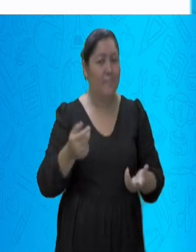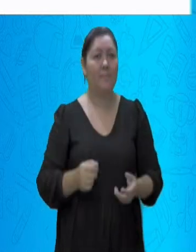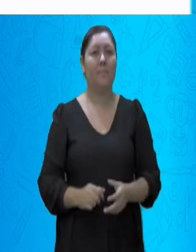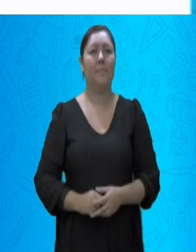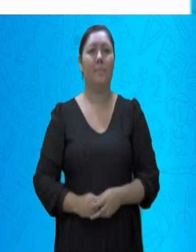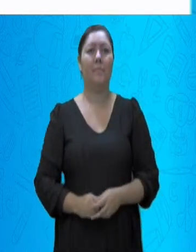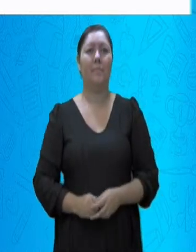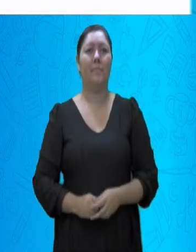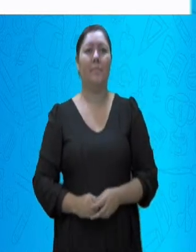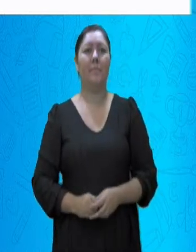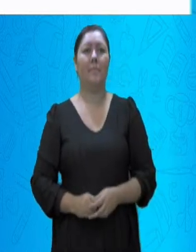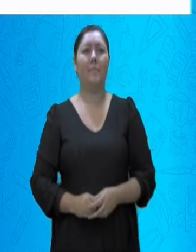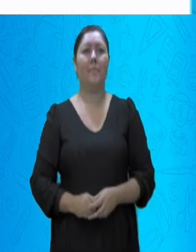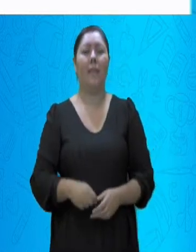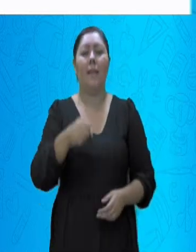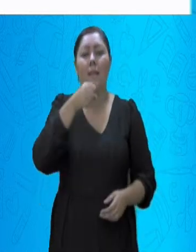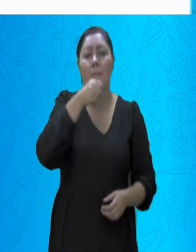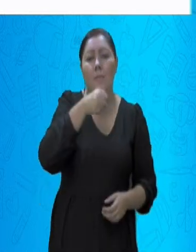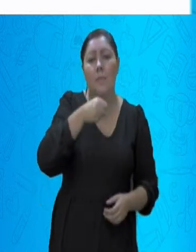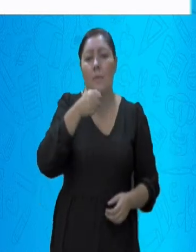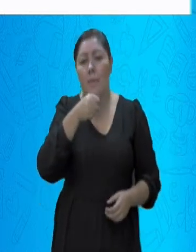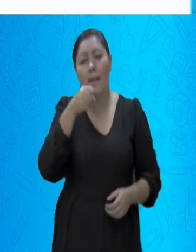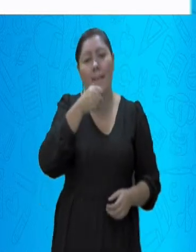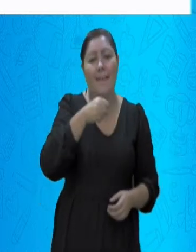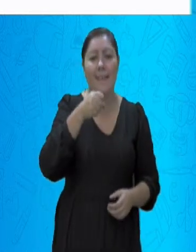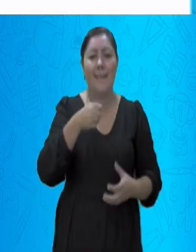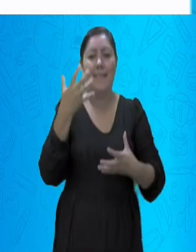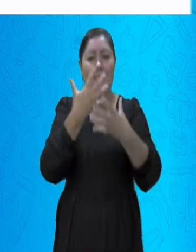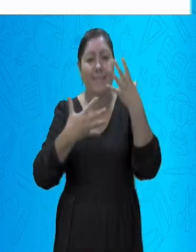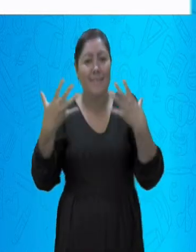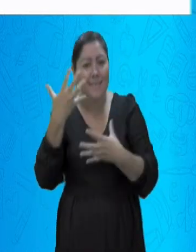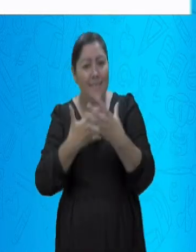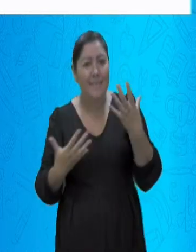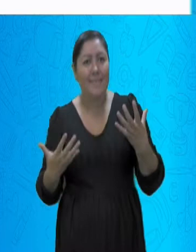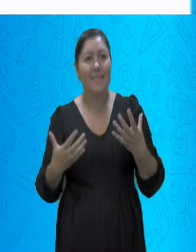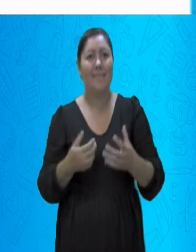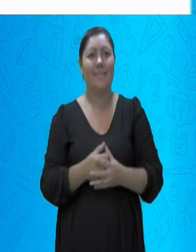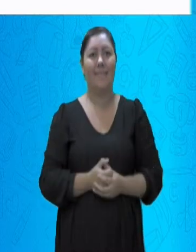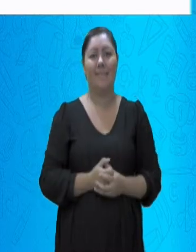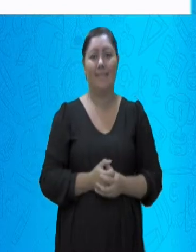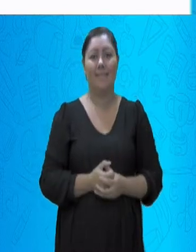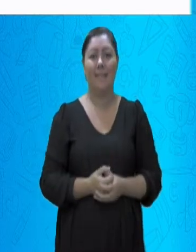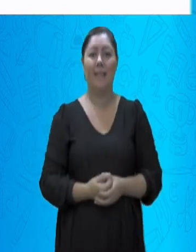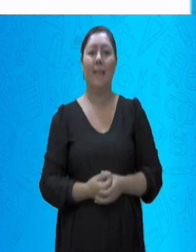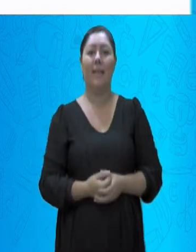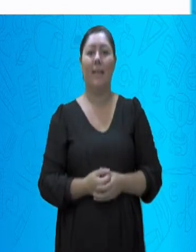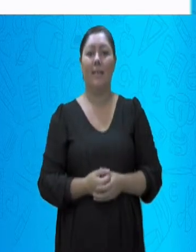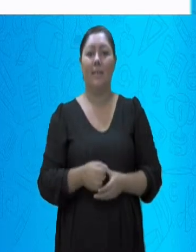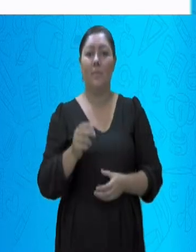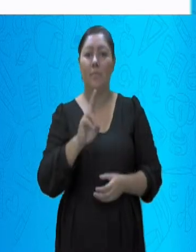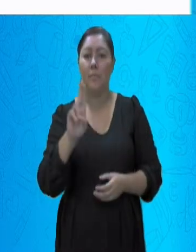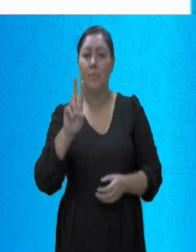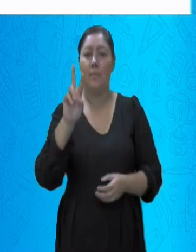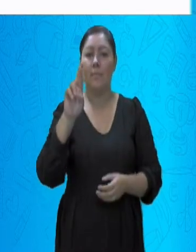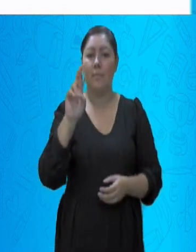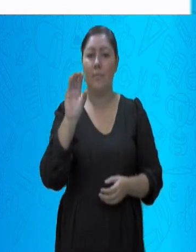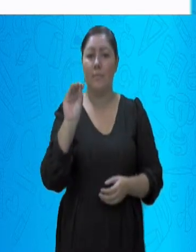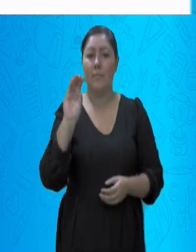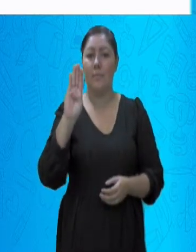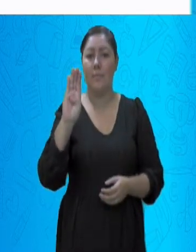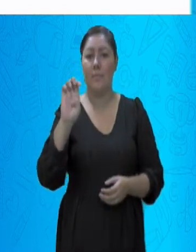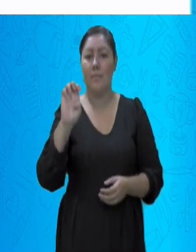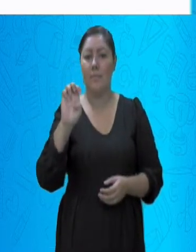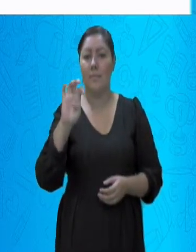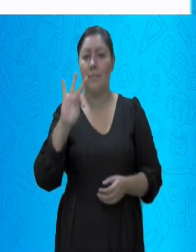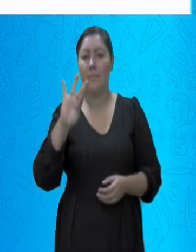maiúscula. Cantor, falamos lá do Roberto Carlos. Olha aqui, Roberto Carlos. Começa com letra maiúscula também.